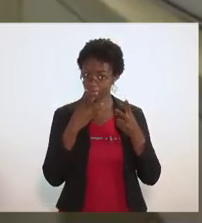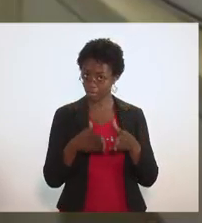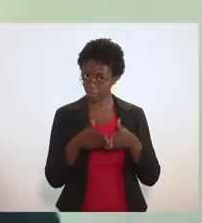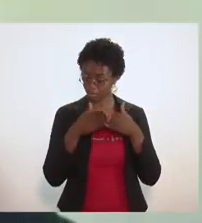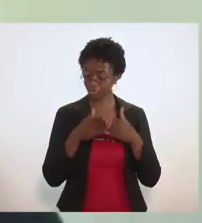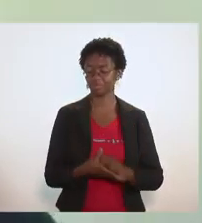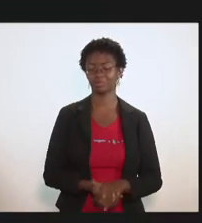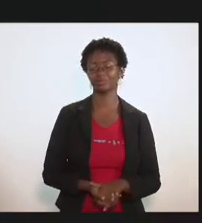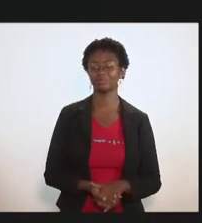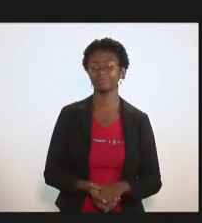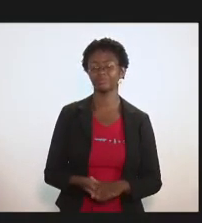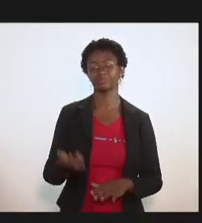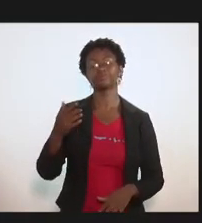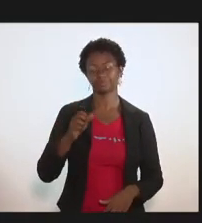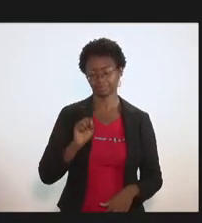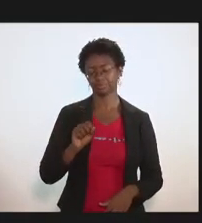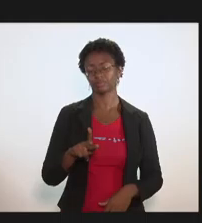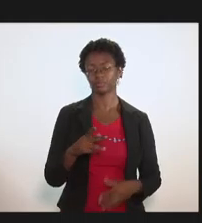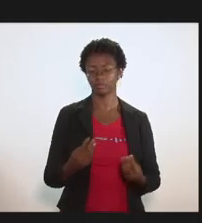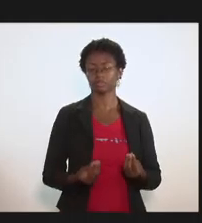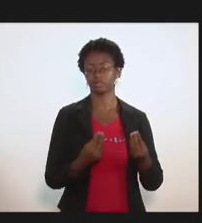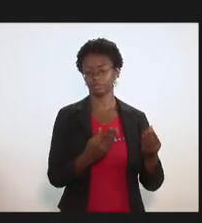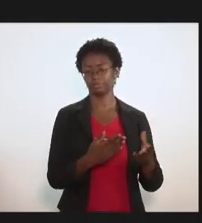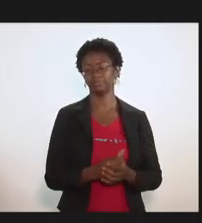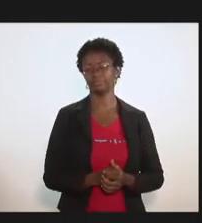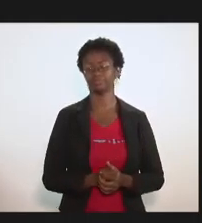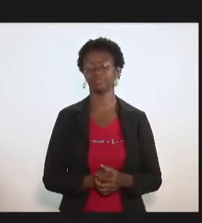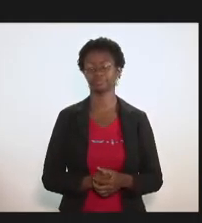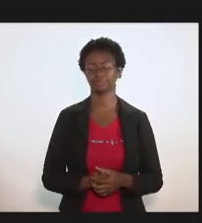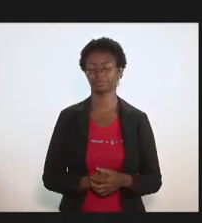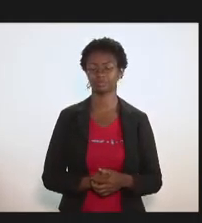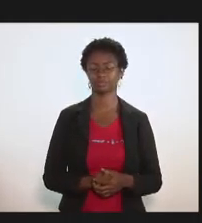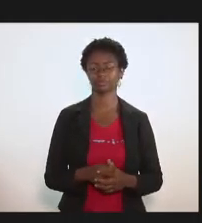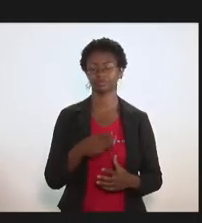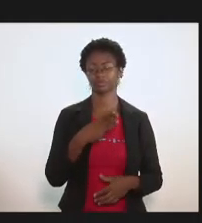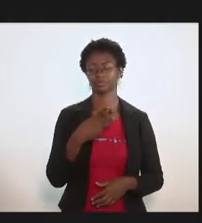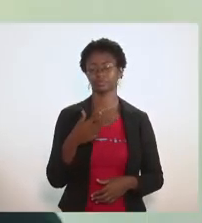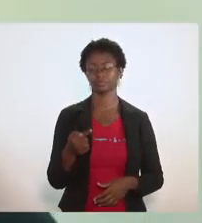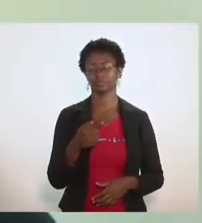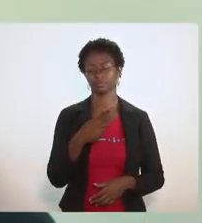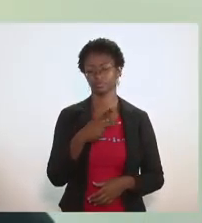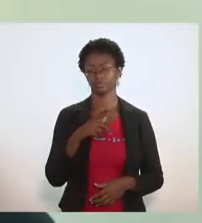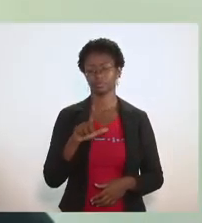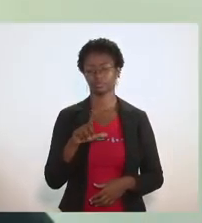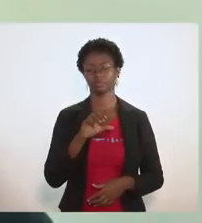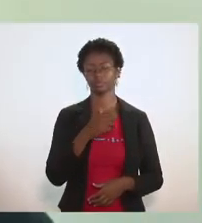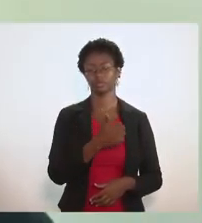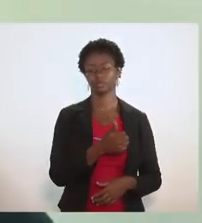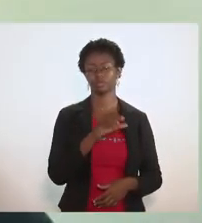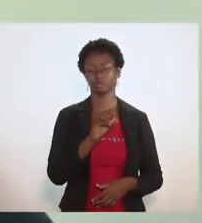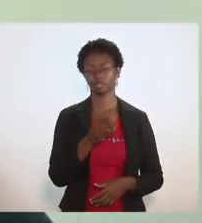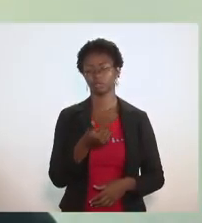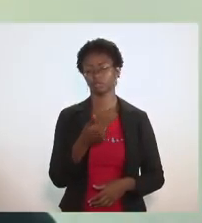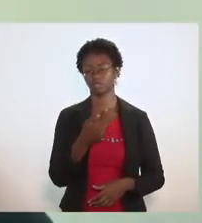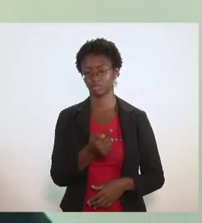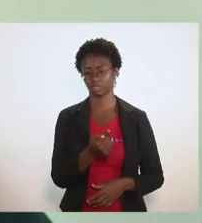deputado subtenente Bernardo, que exige o registro de vídeo